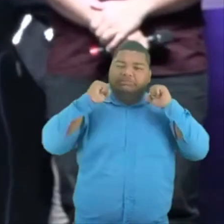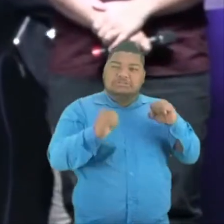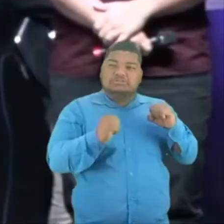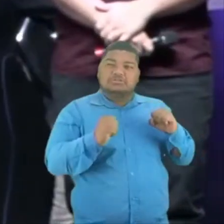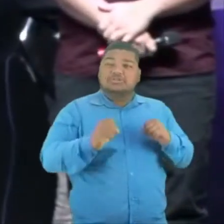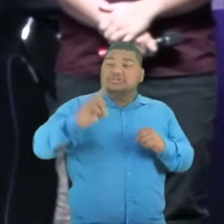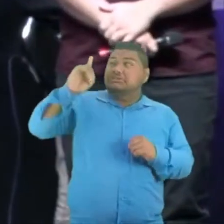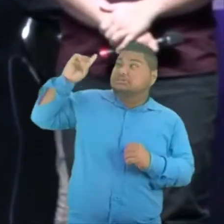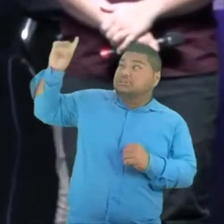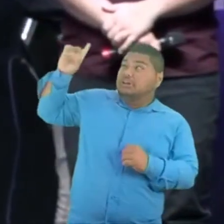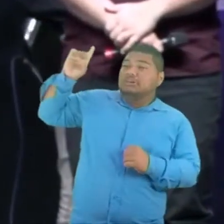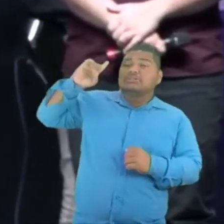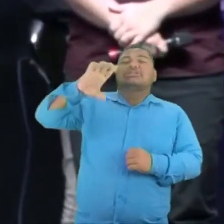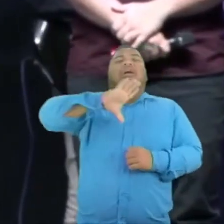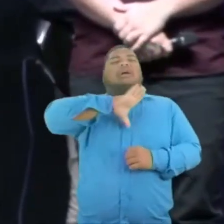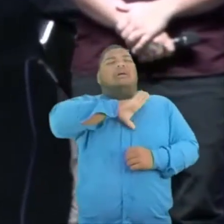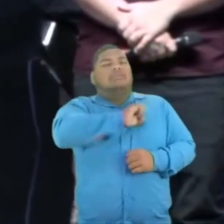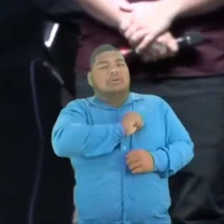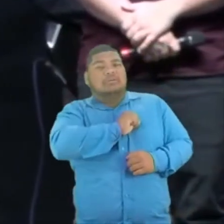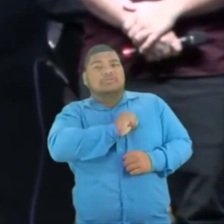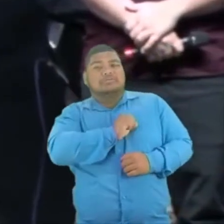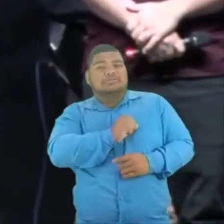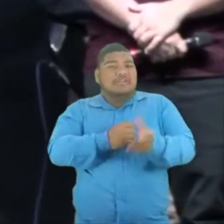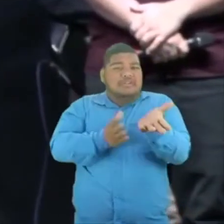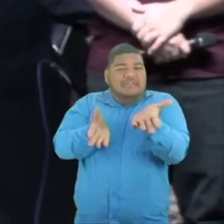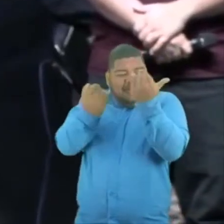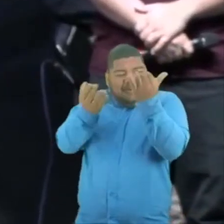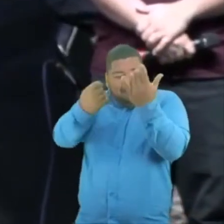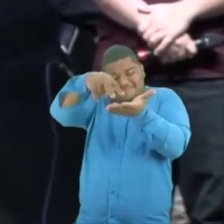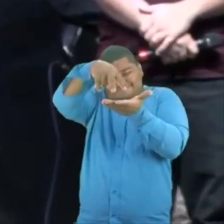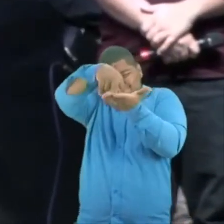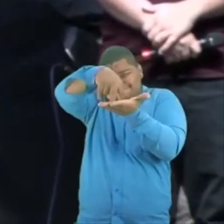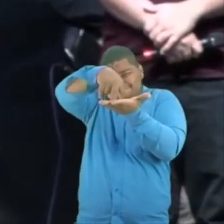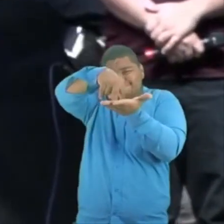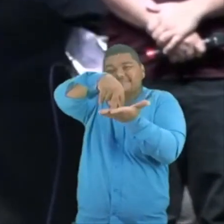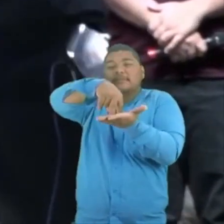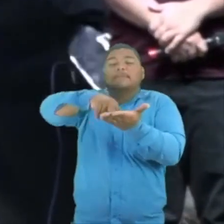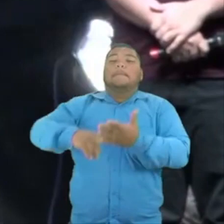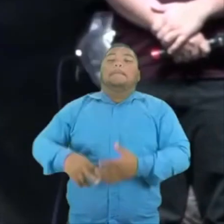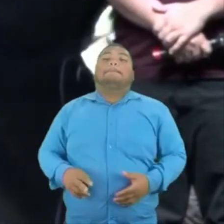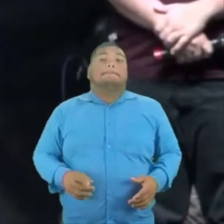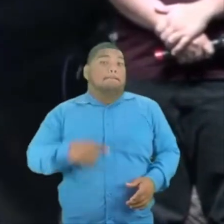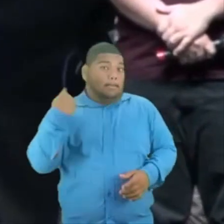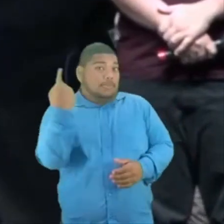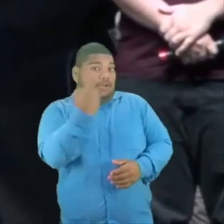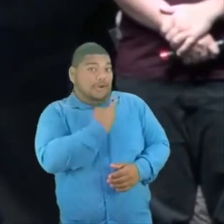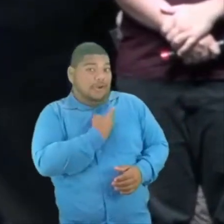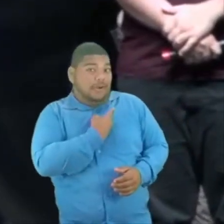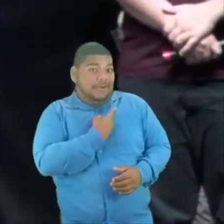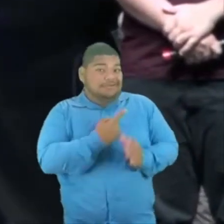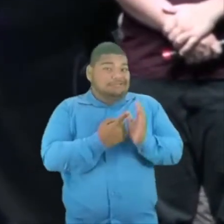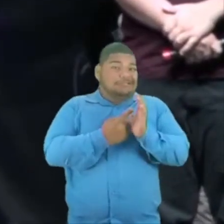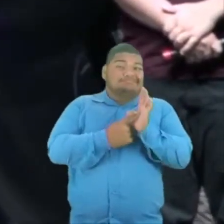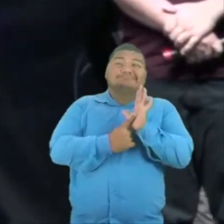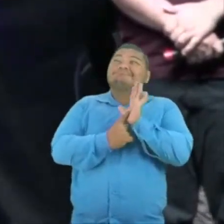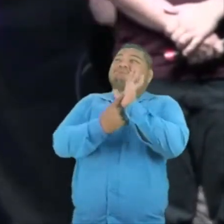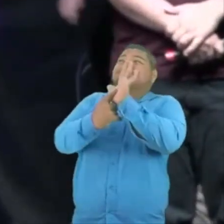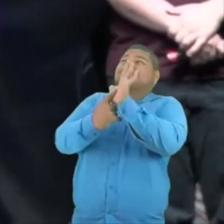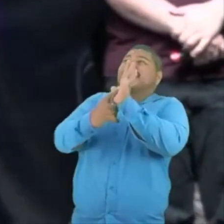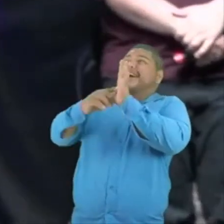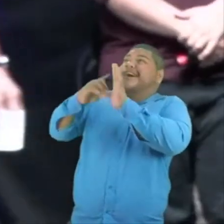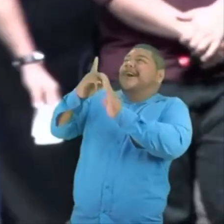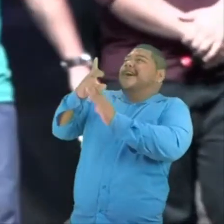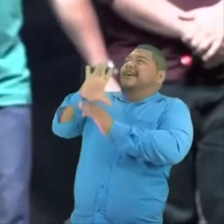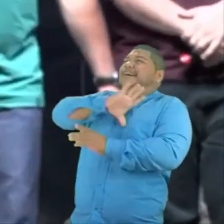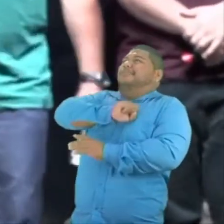nos amou e nos ama. Então, quero convidar todos vocês a ficarem em pé. E nós, demonstrando que também amamos a esse